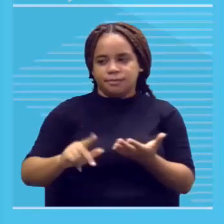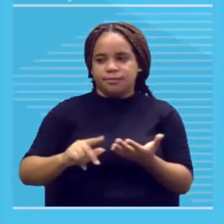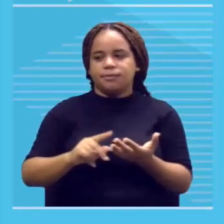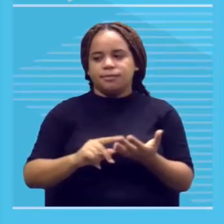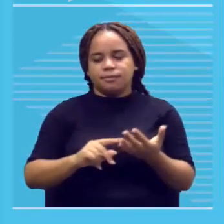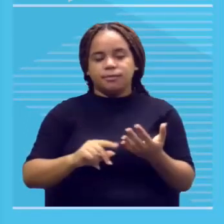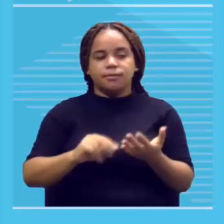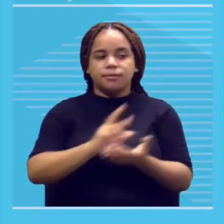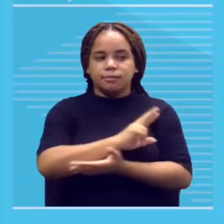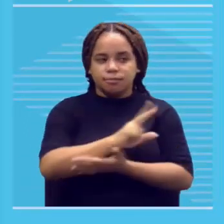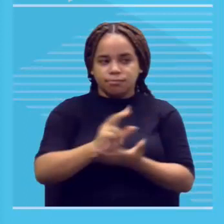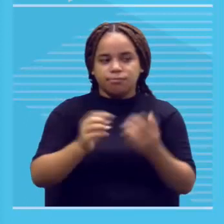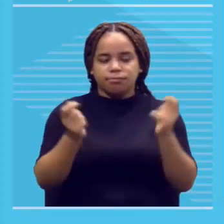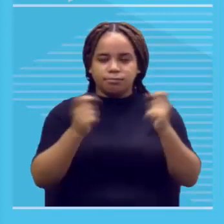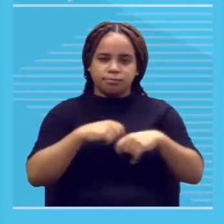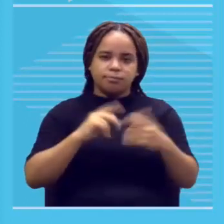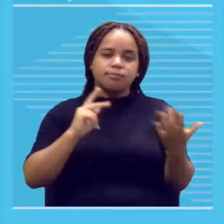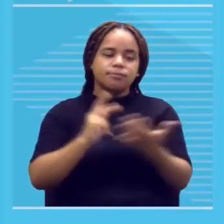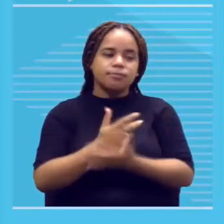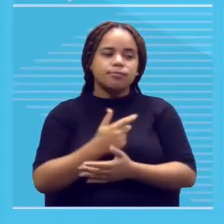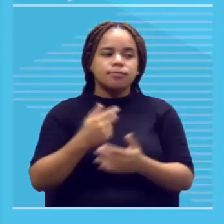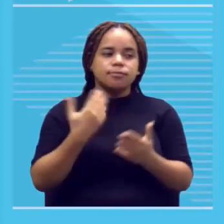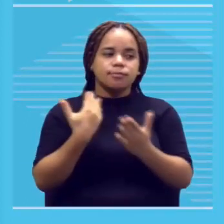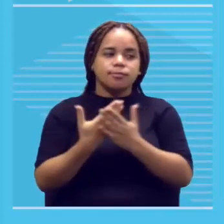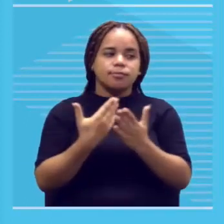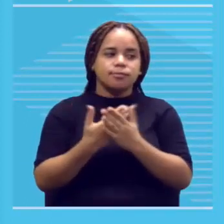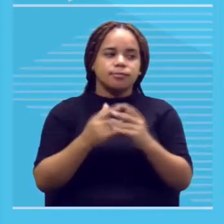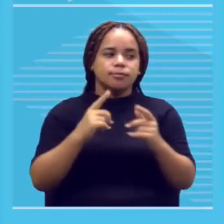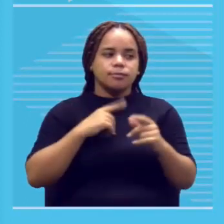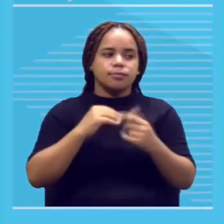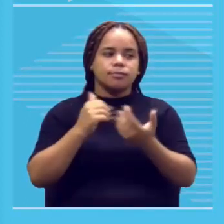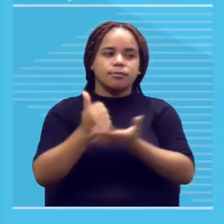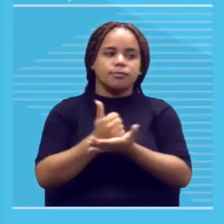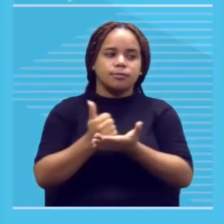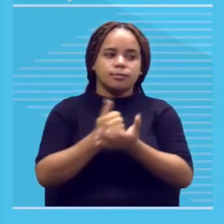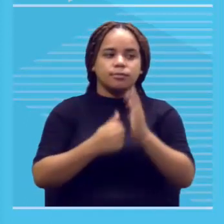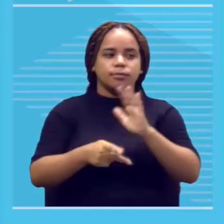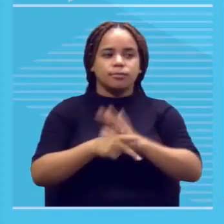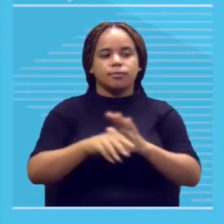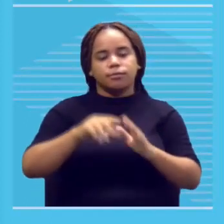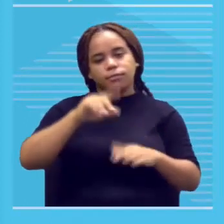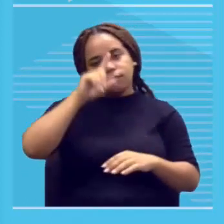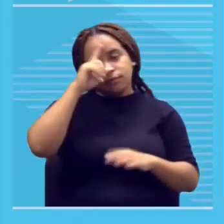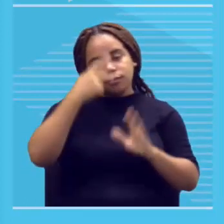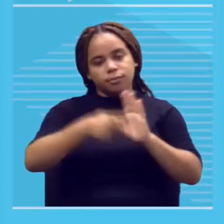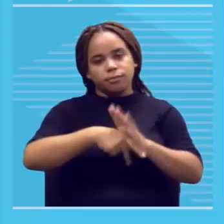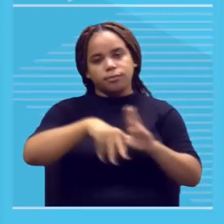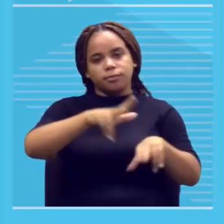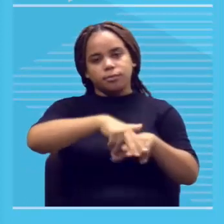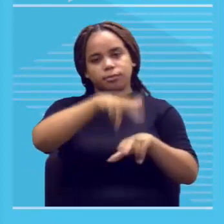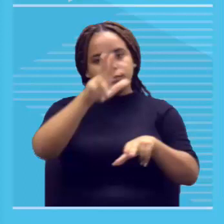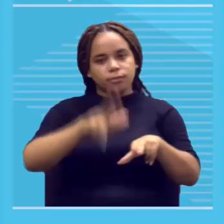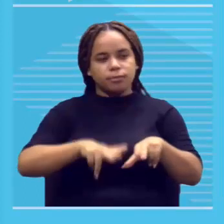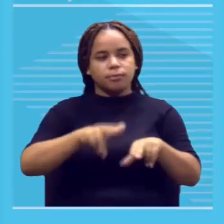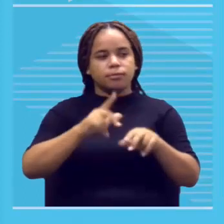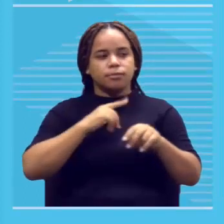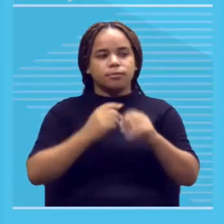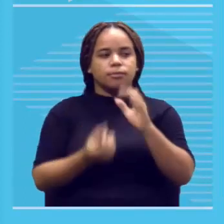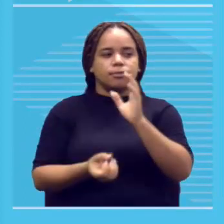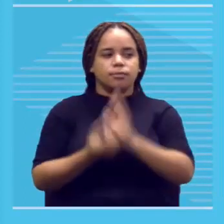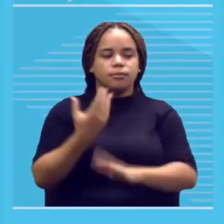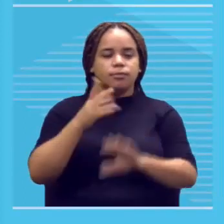esses fenômenos que Ele estudou e tomando como base a ideia da reencarnação ele fundou a